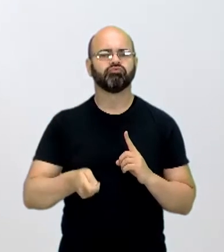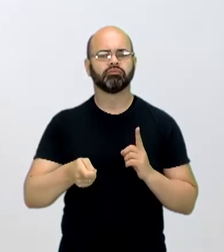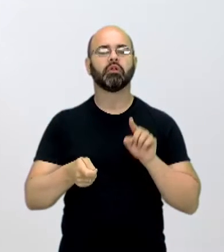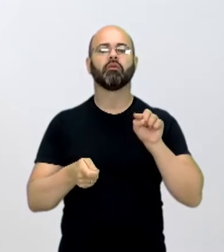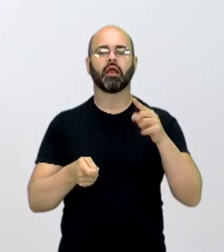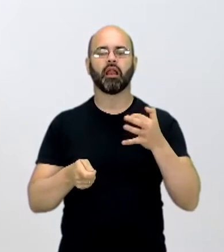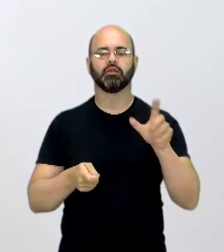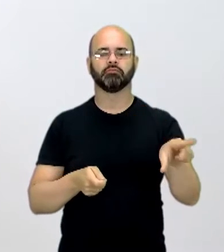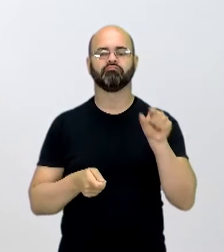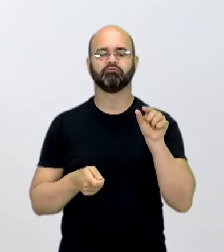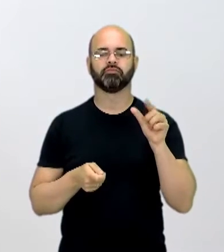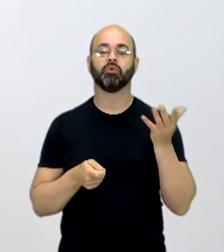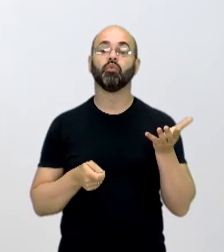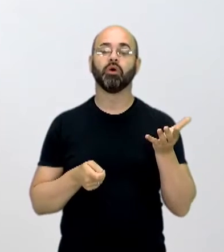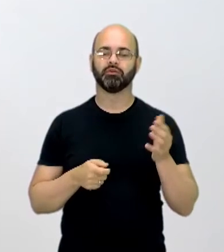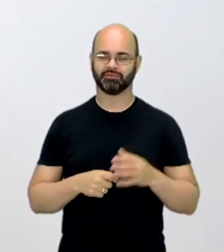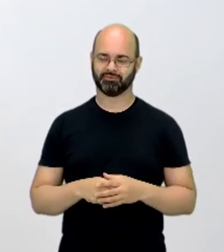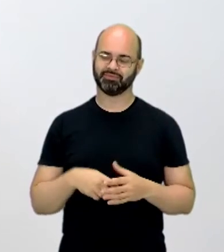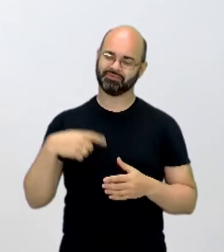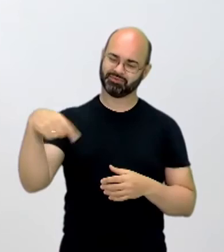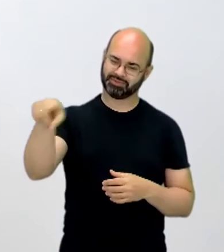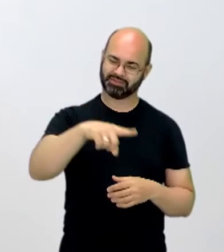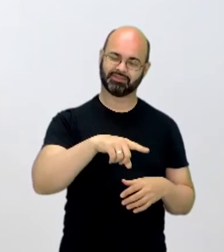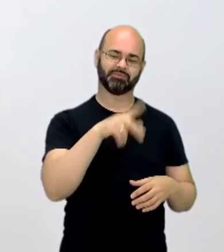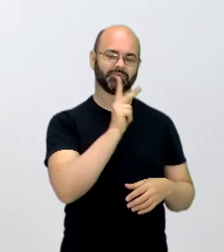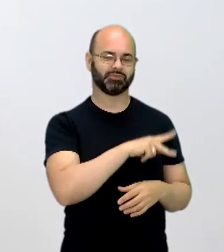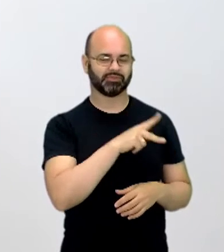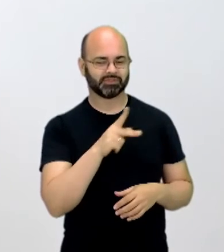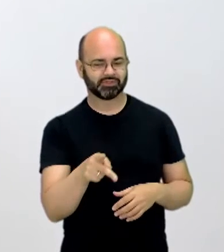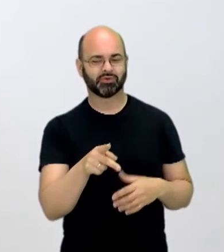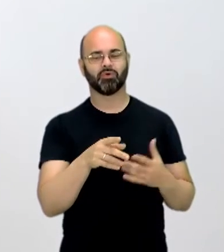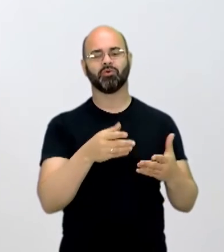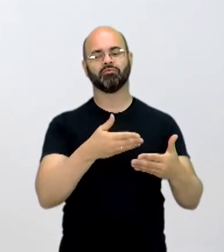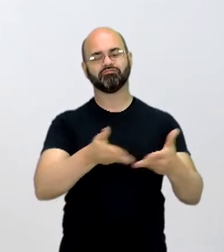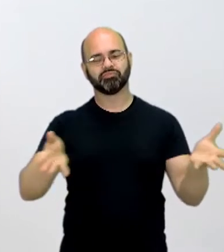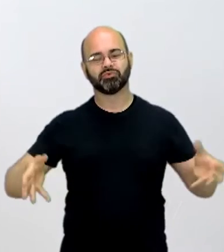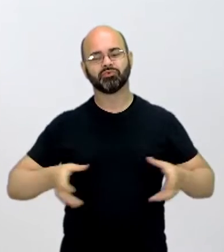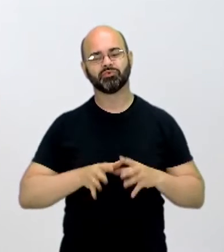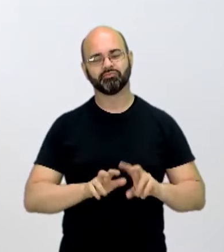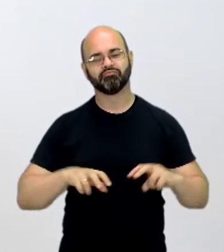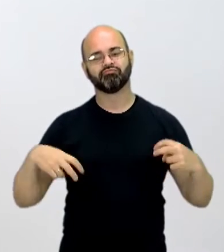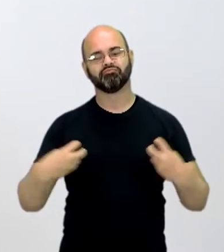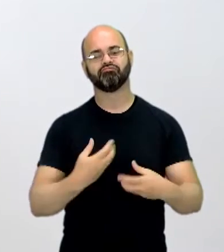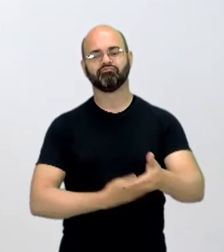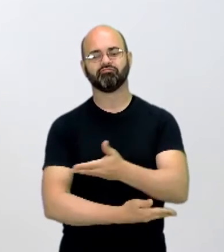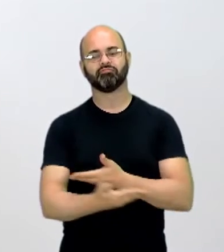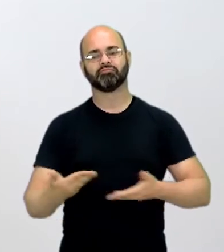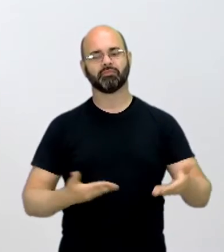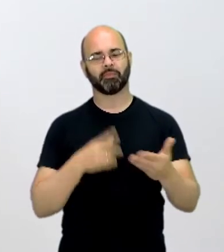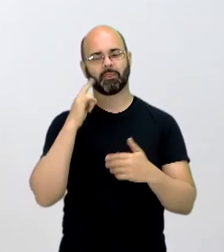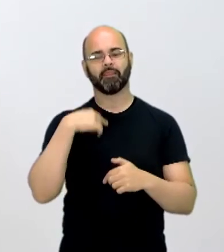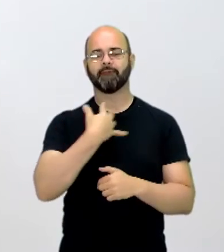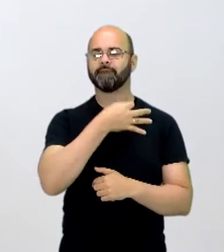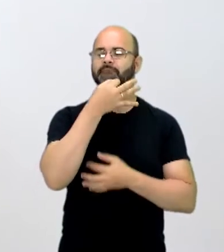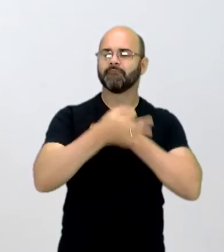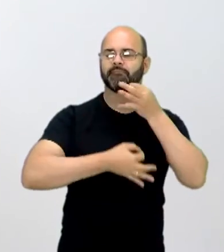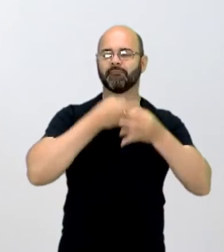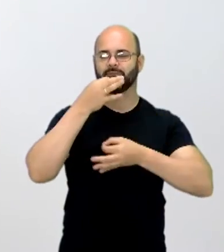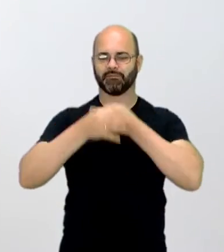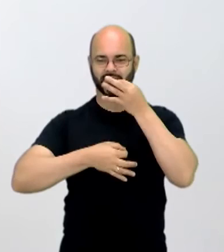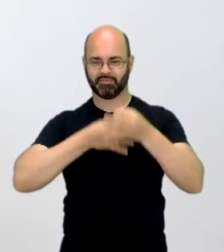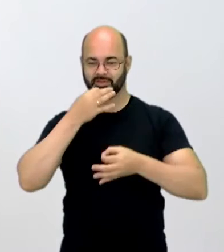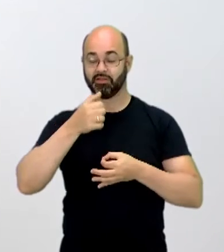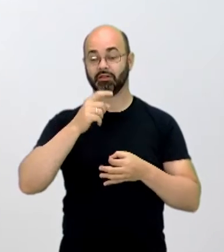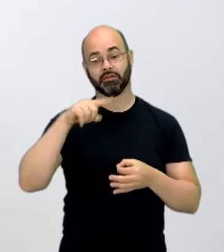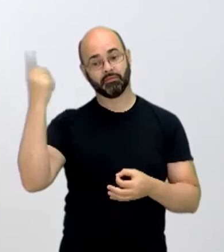a sua professora ou o seu professor, podem discutir para poder aí melhorar essa parte dos argumentos que vocês precisam